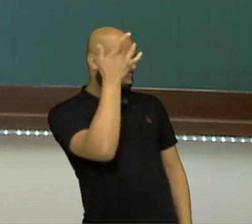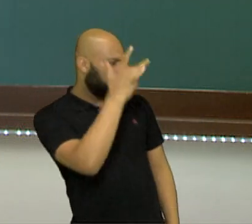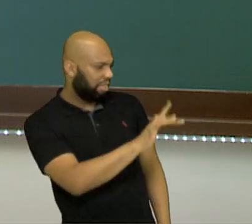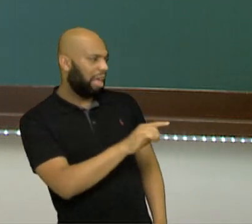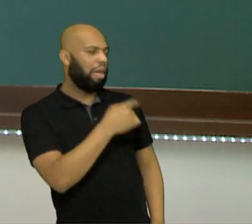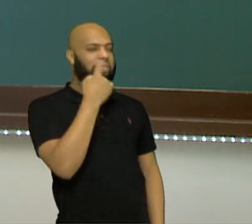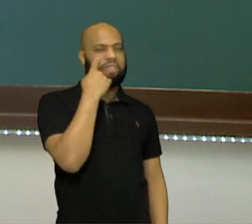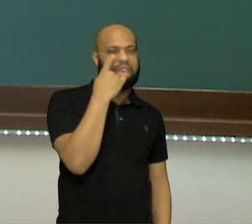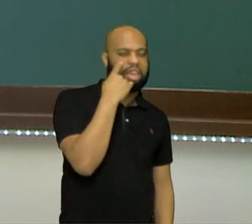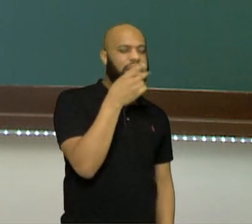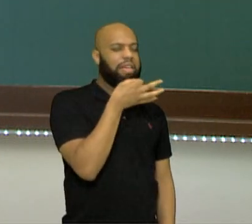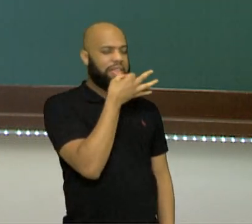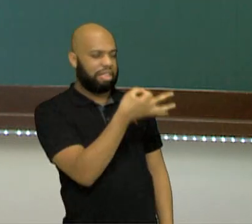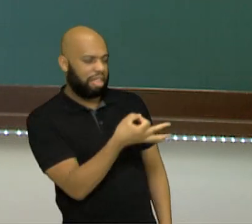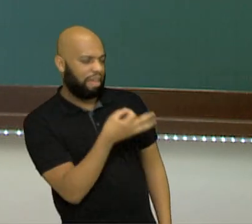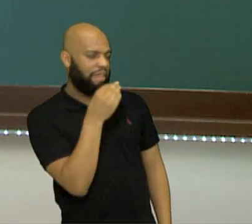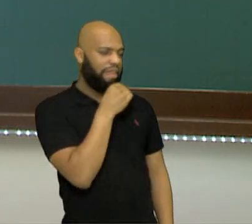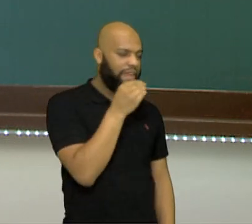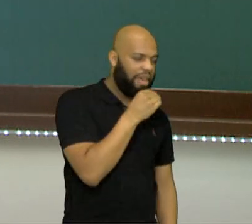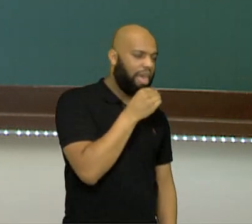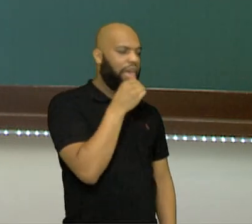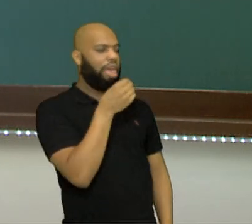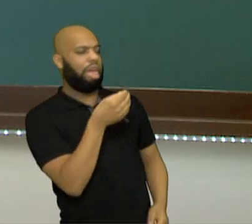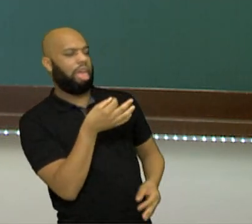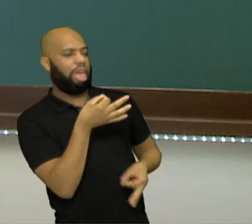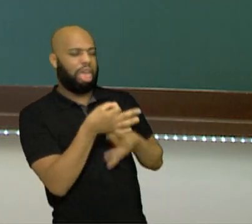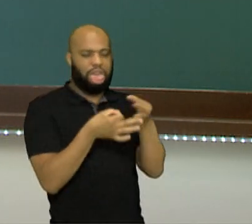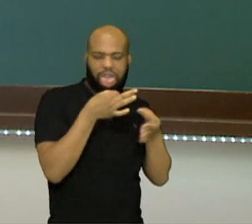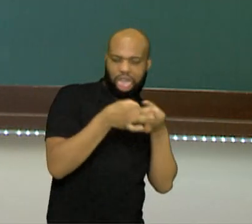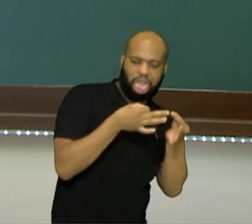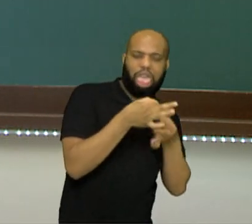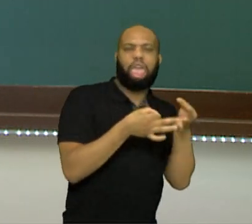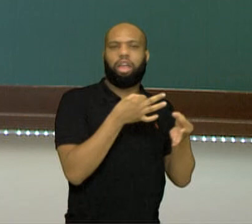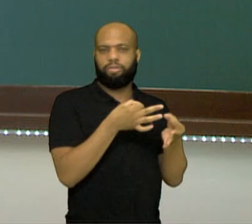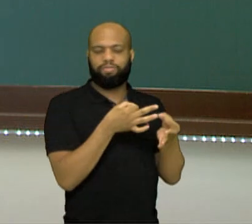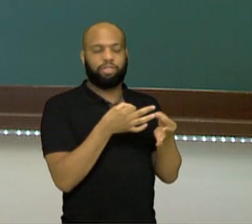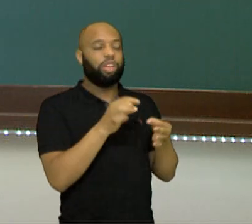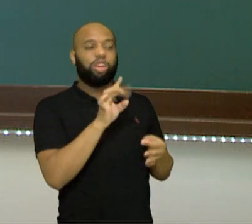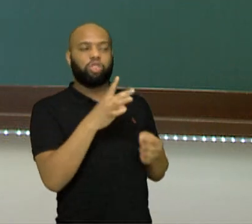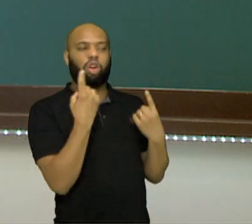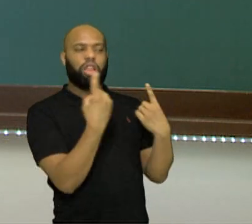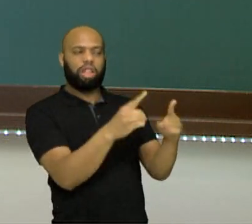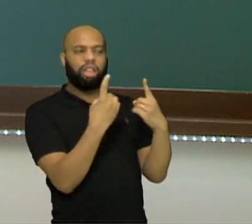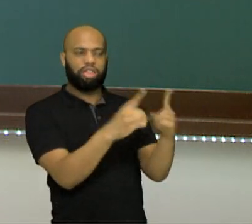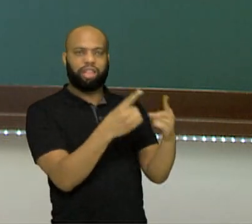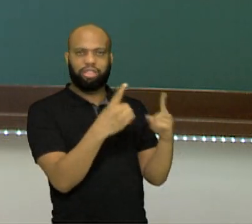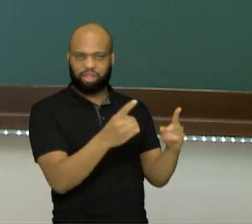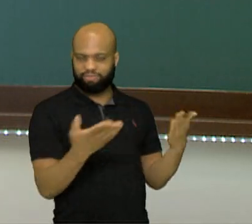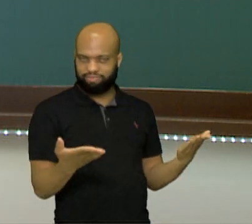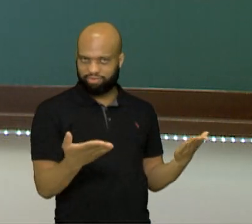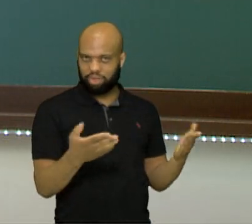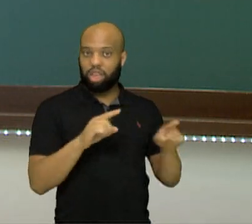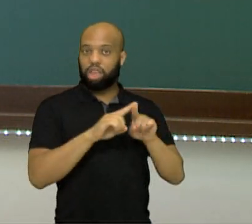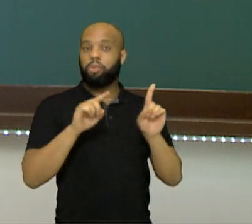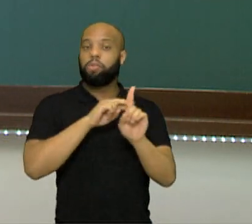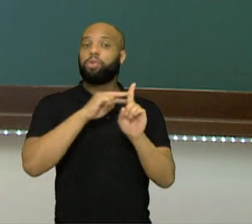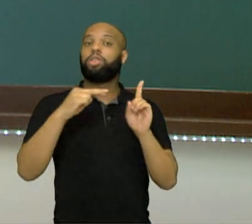olhe você. Isso são argumentos ad hominem, ou seja, você ataca a pessoa e não consegue sustentar o seu ponto de